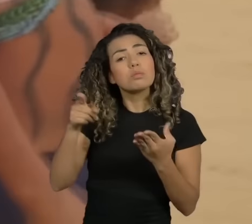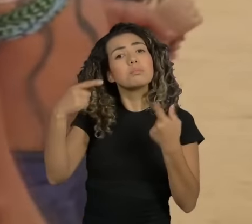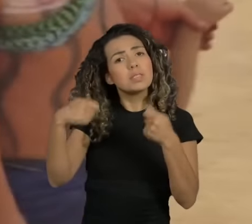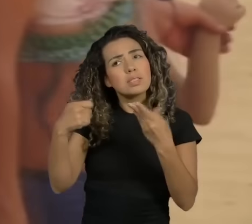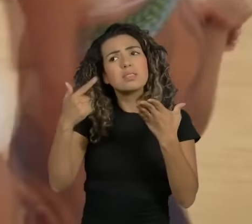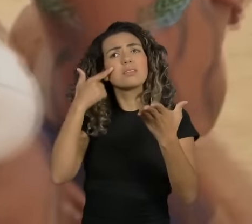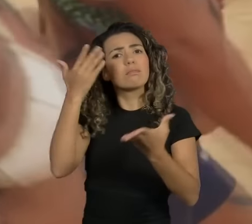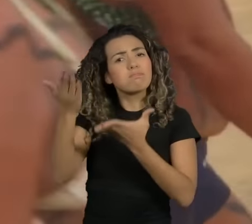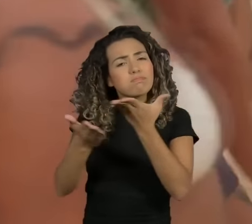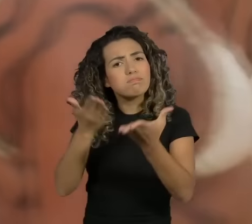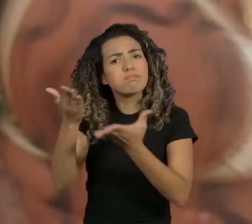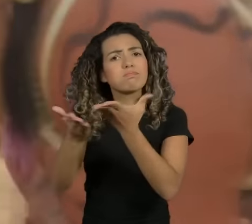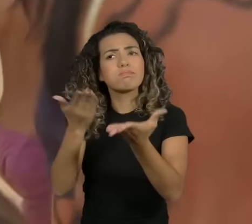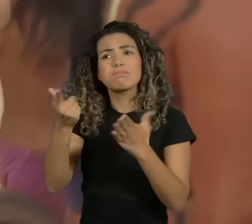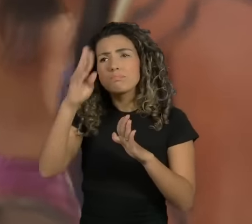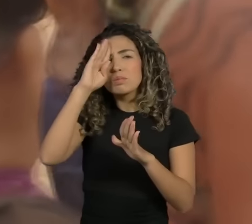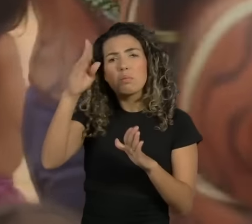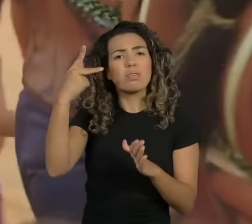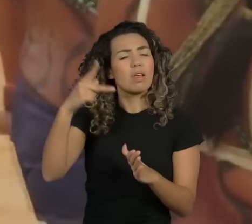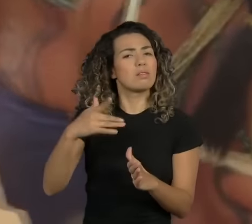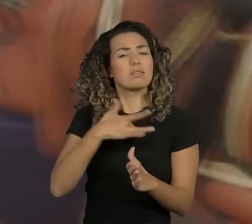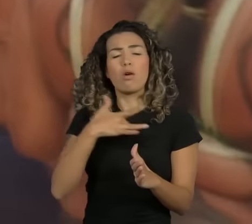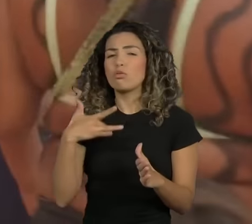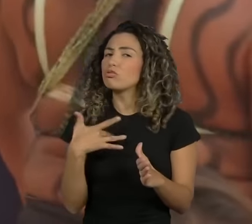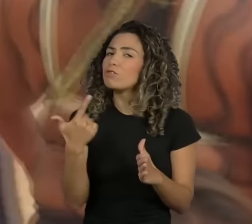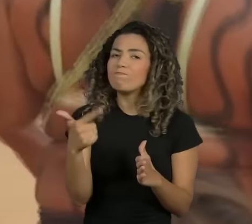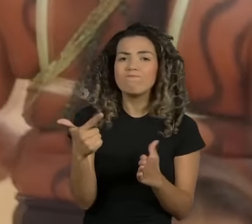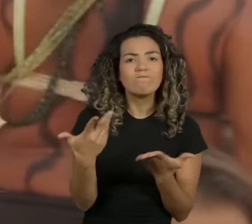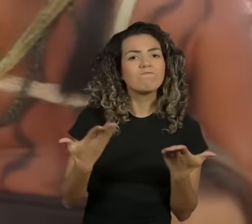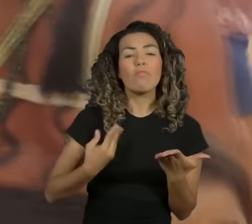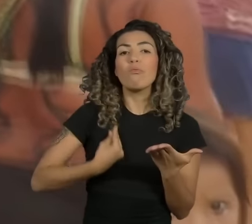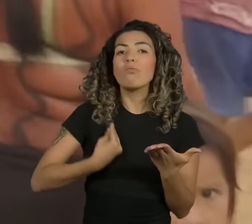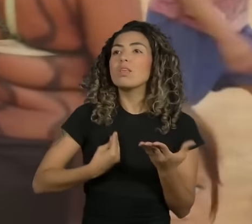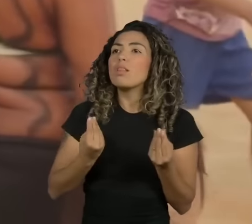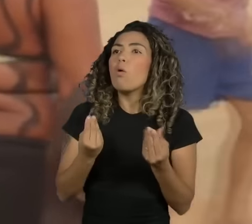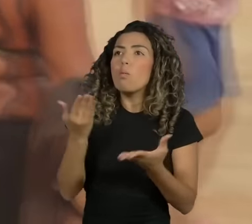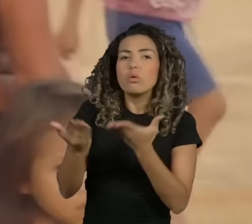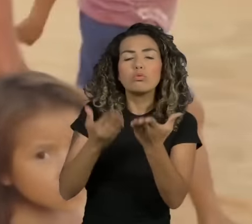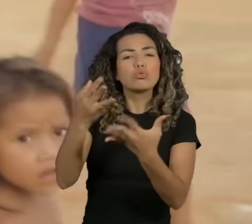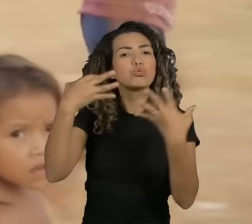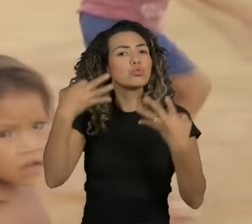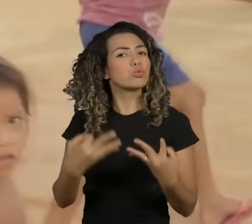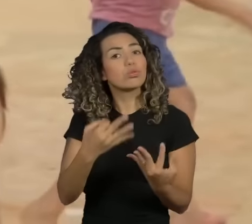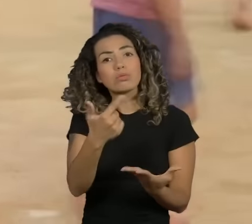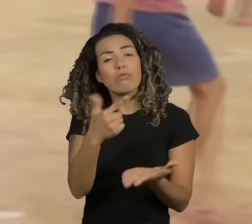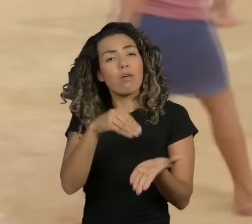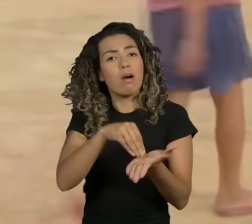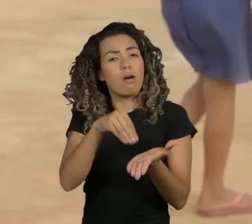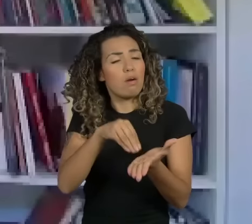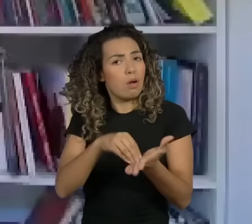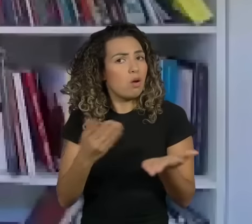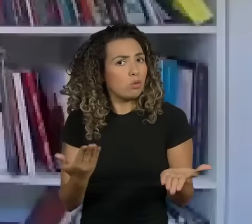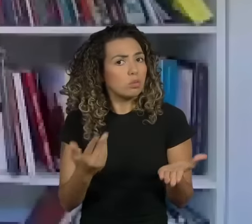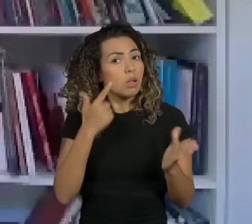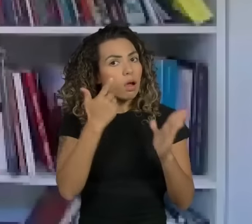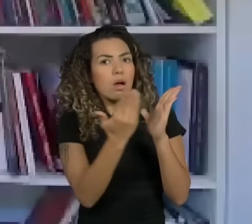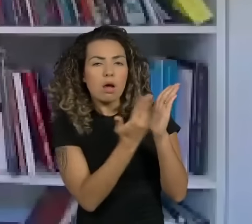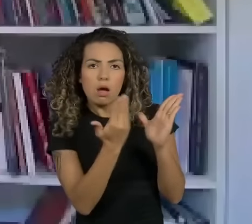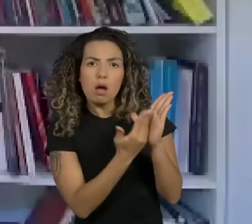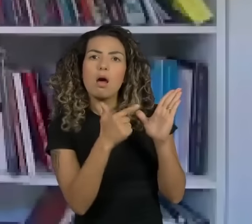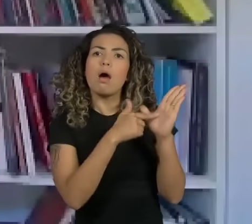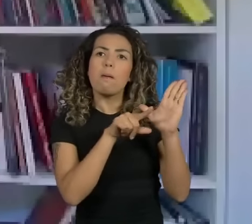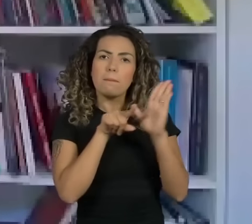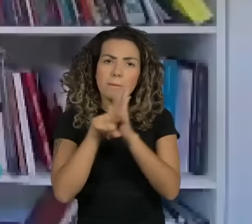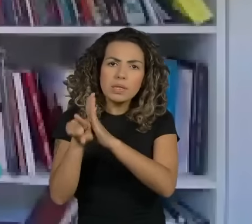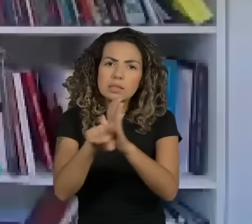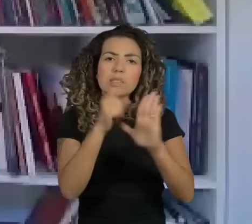com atenção para as condições de vida e saúde deles. Esse estudo é importante para que órgãos